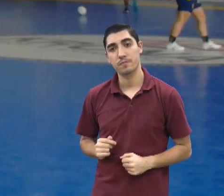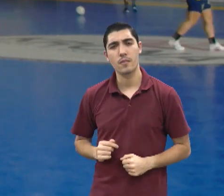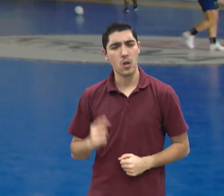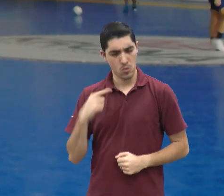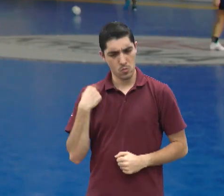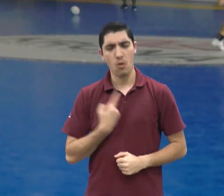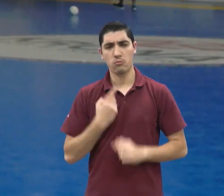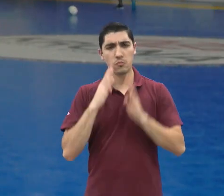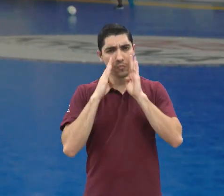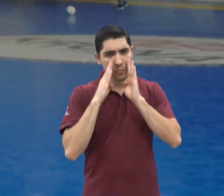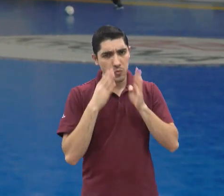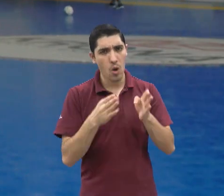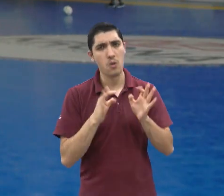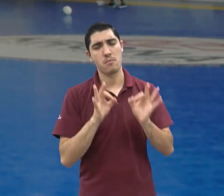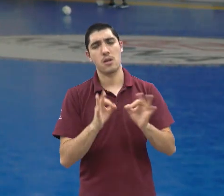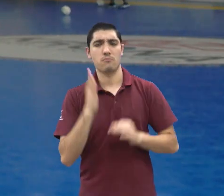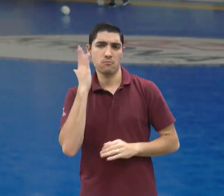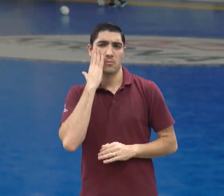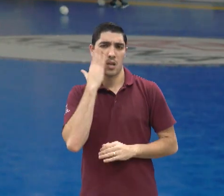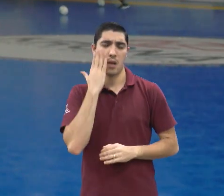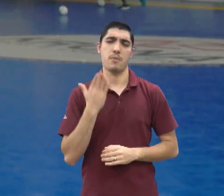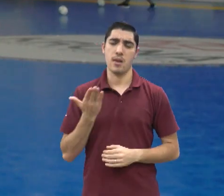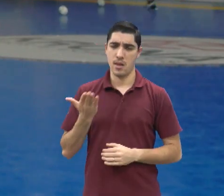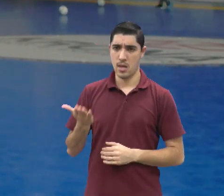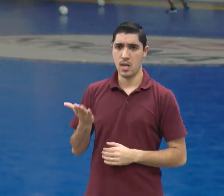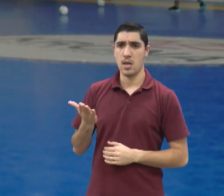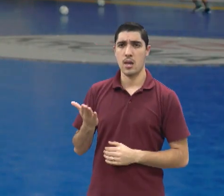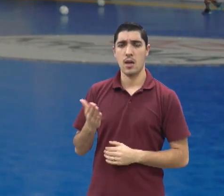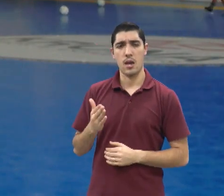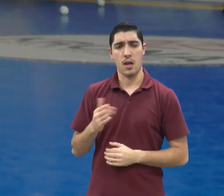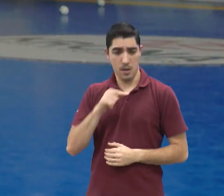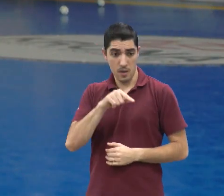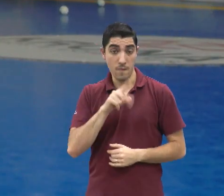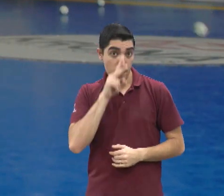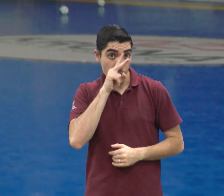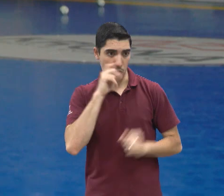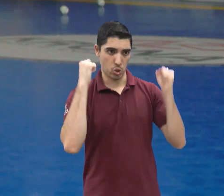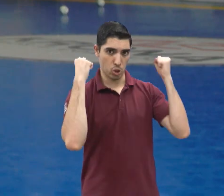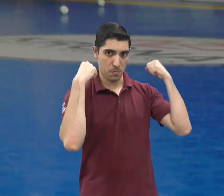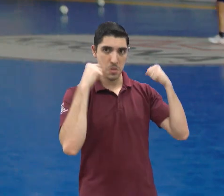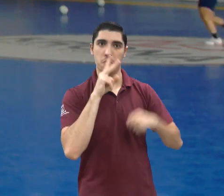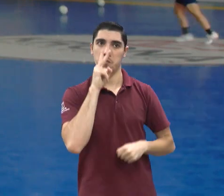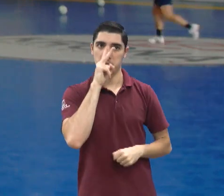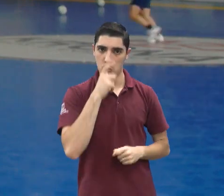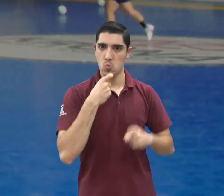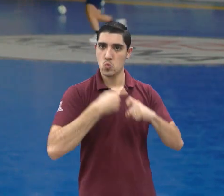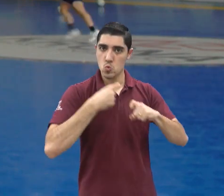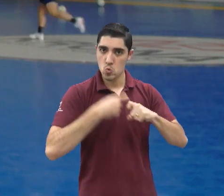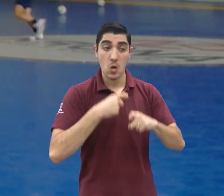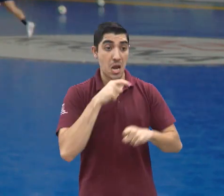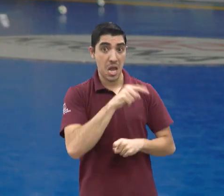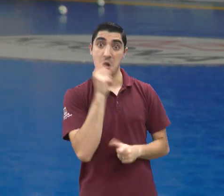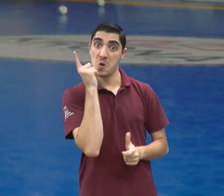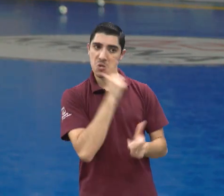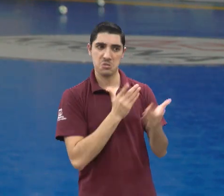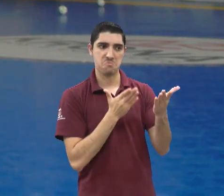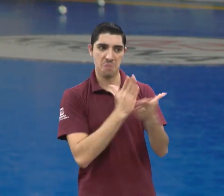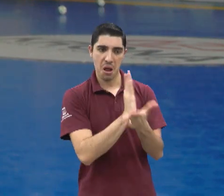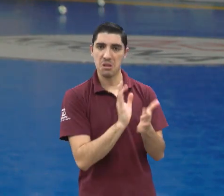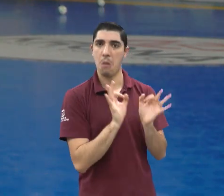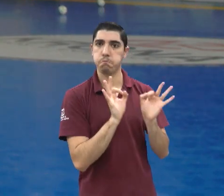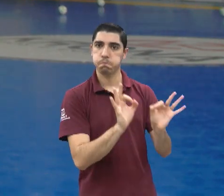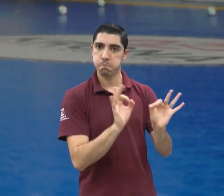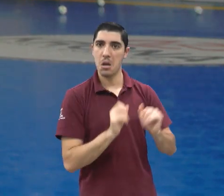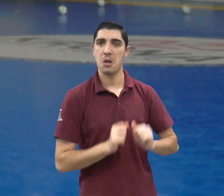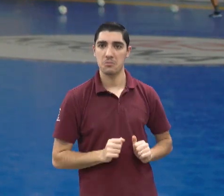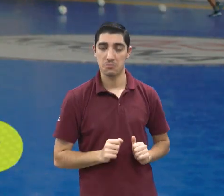gente sabe que a equipe do Female é uma equipe de altíssima qualidade, se classificou muito bem, então a gente